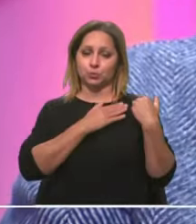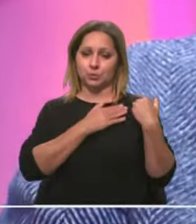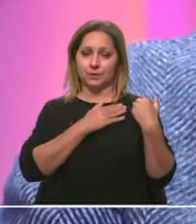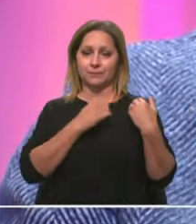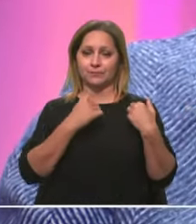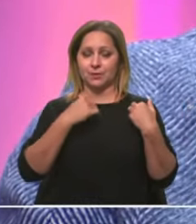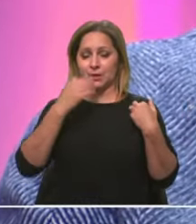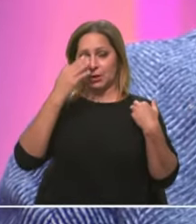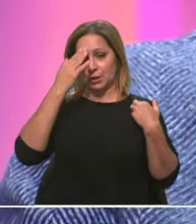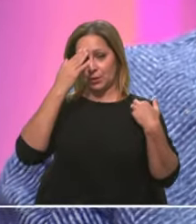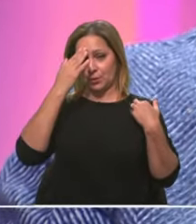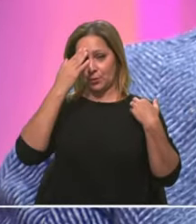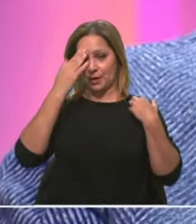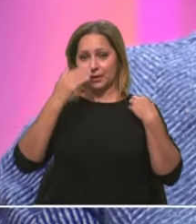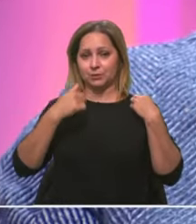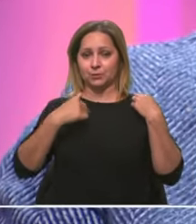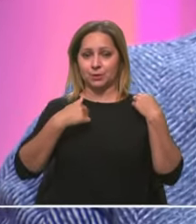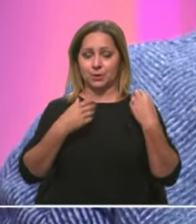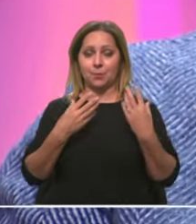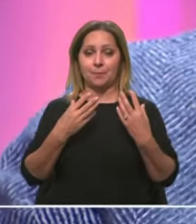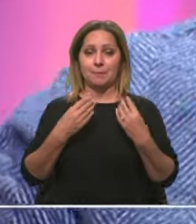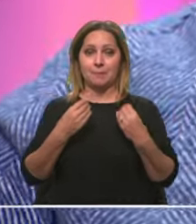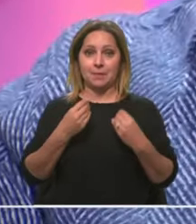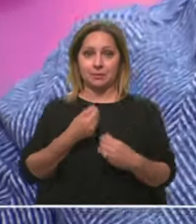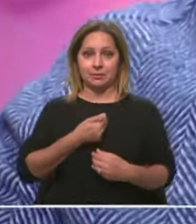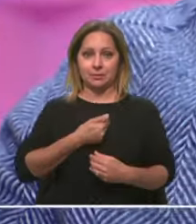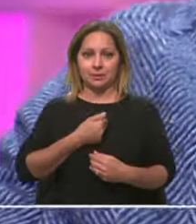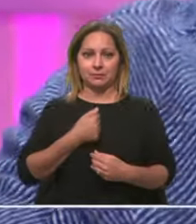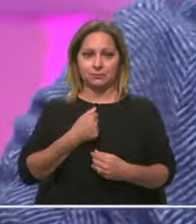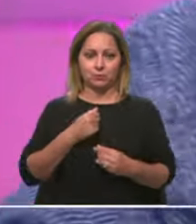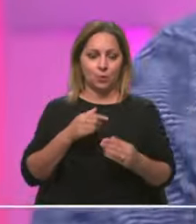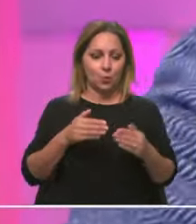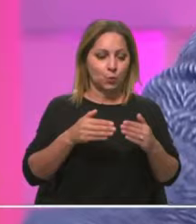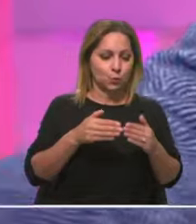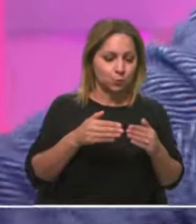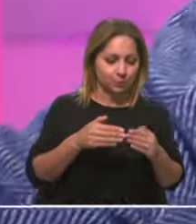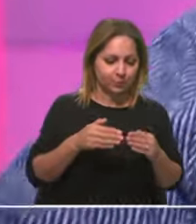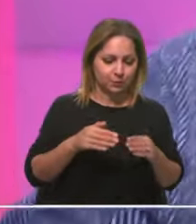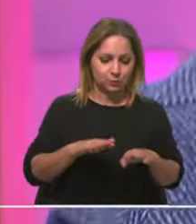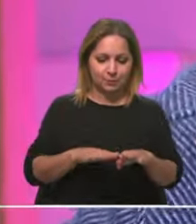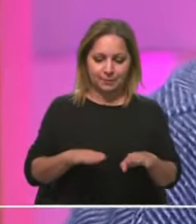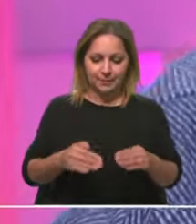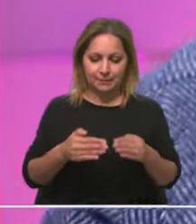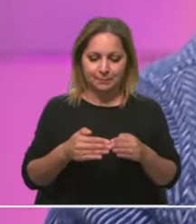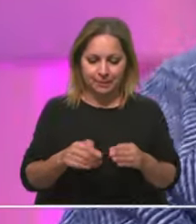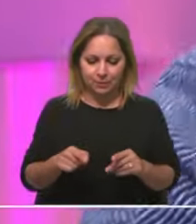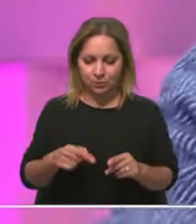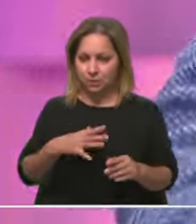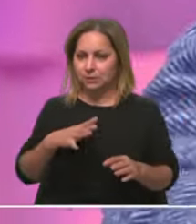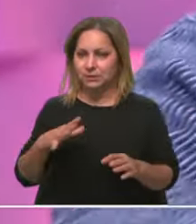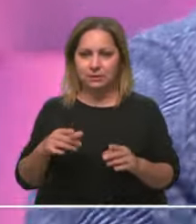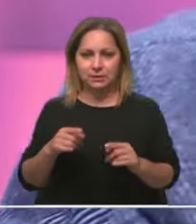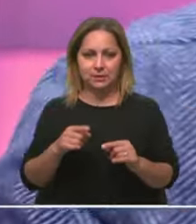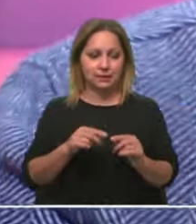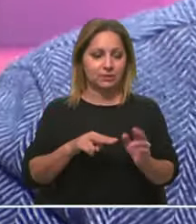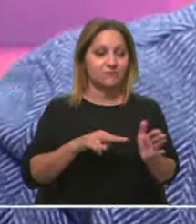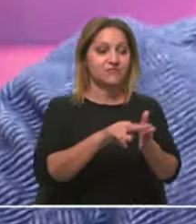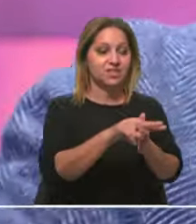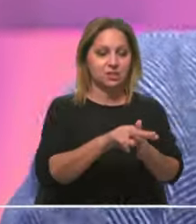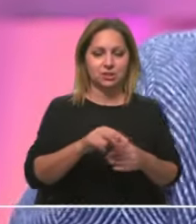acho que sou aquele que mais tem medo de tudo dos bicos das das Mesas as